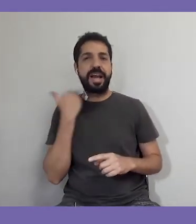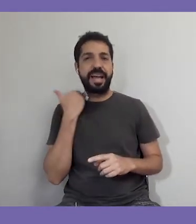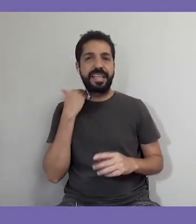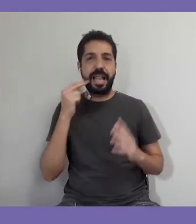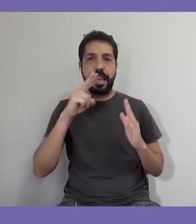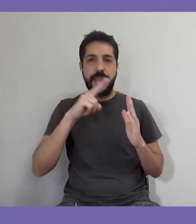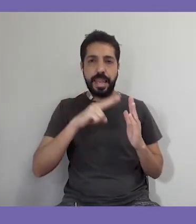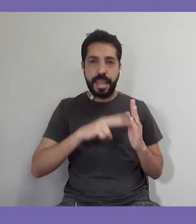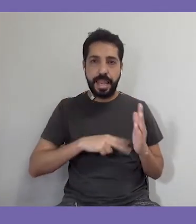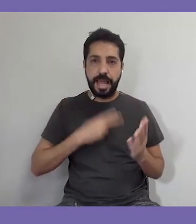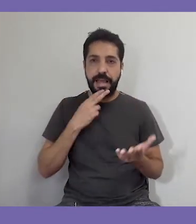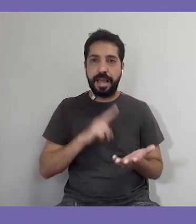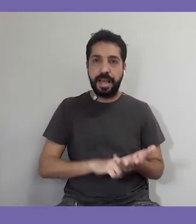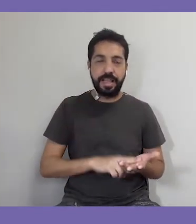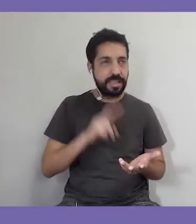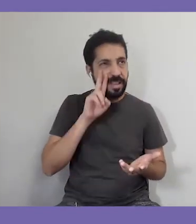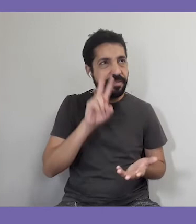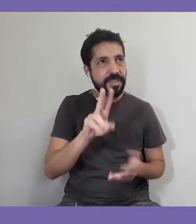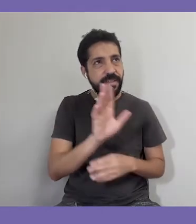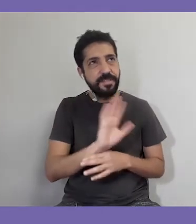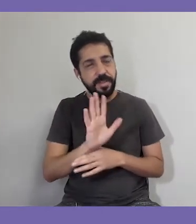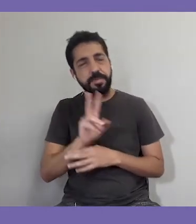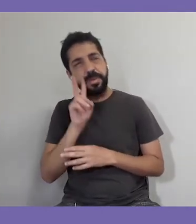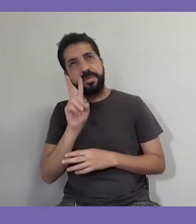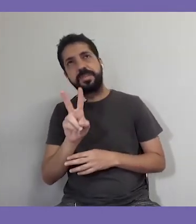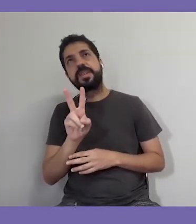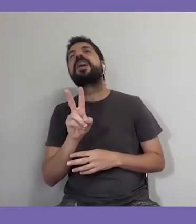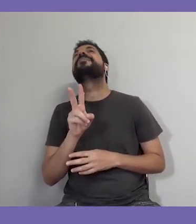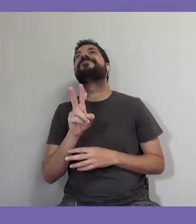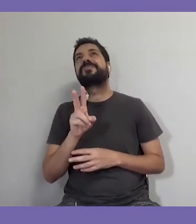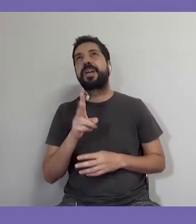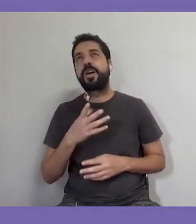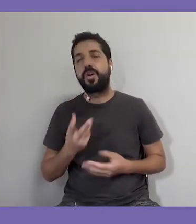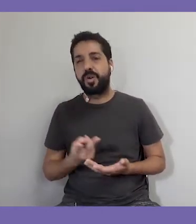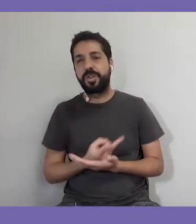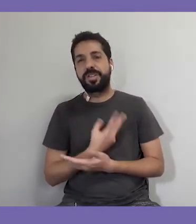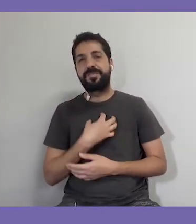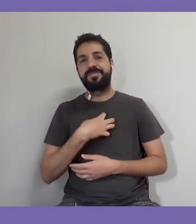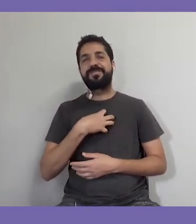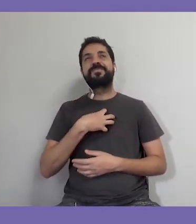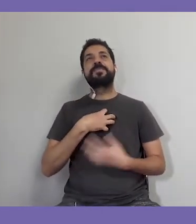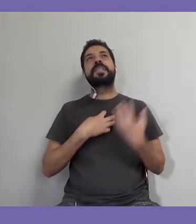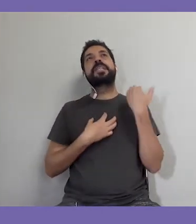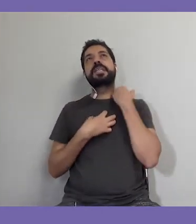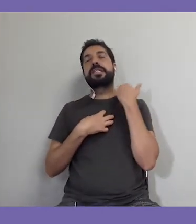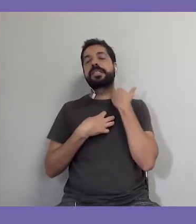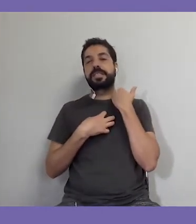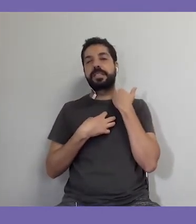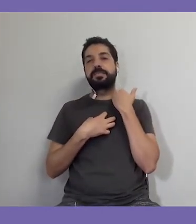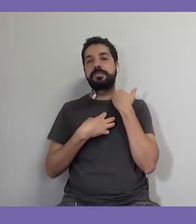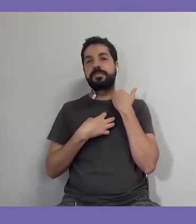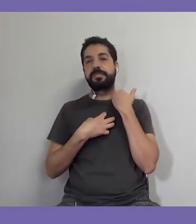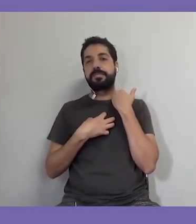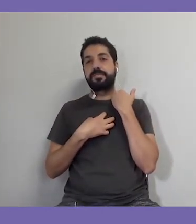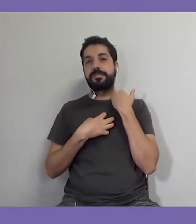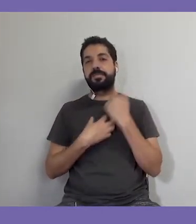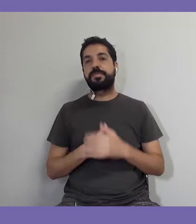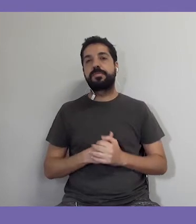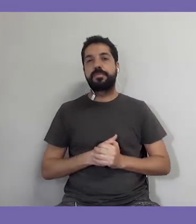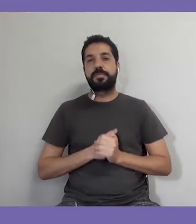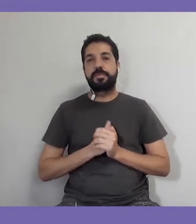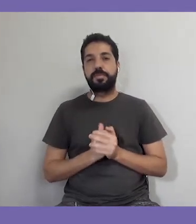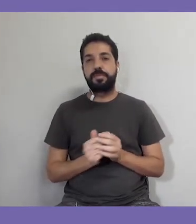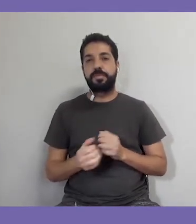carta, né? Algumas vezes, quando eu vejo o filme, assim, ainda eu fico bem, bem cansada.